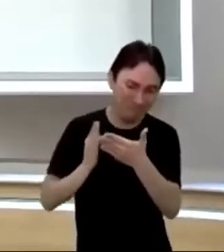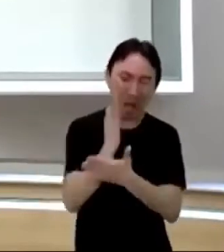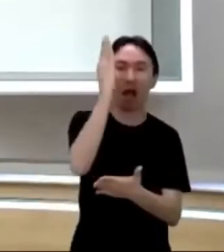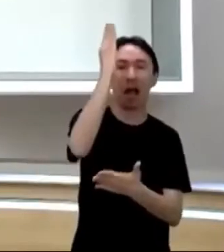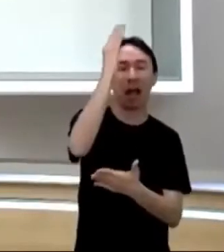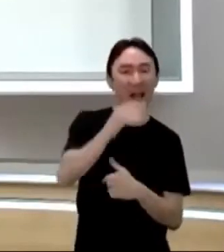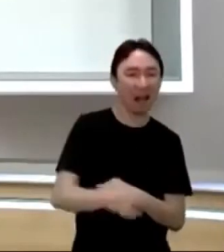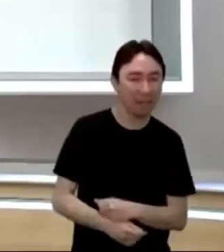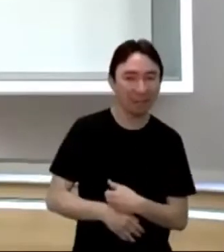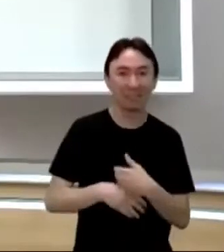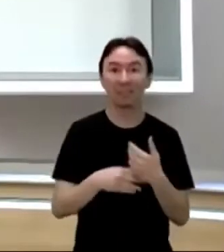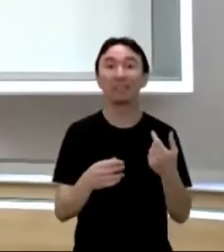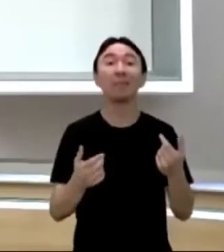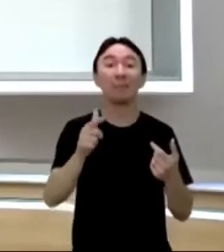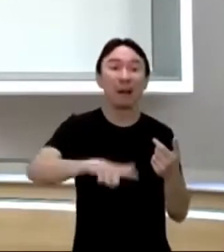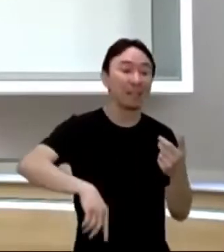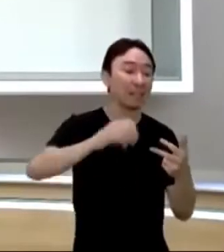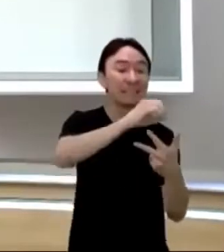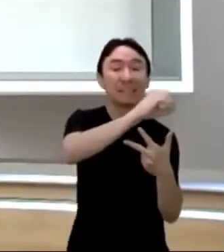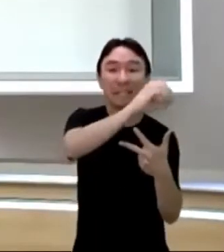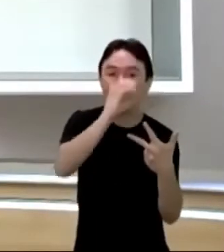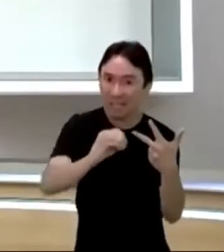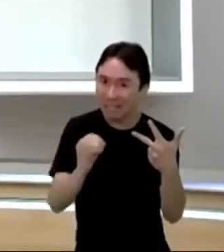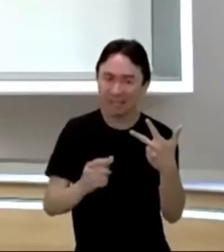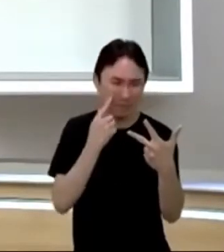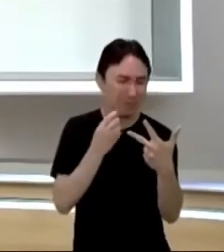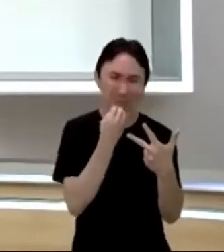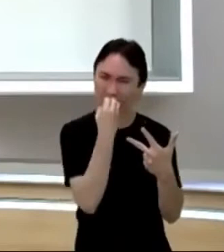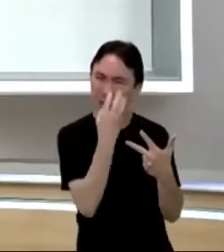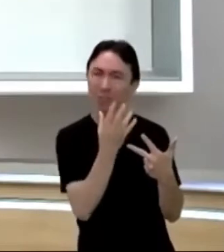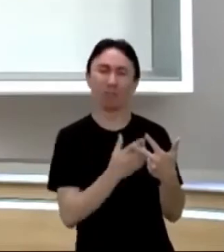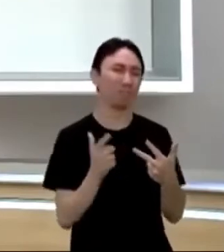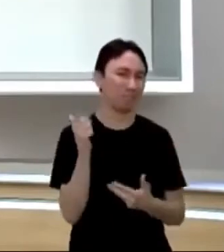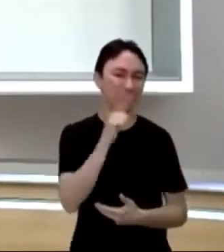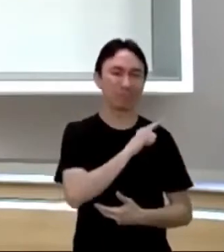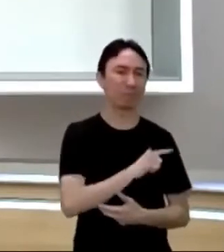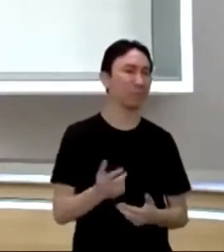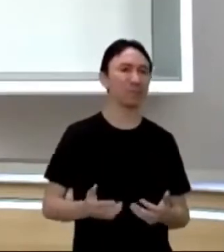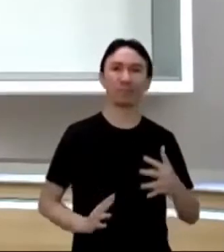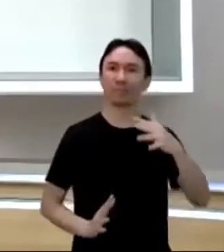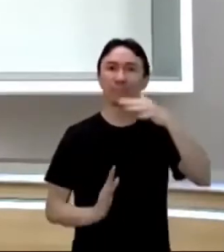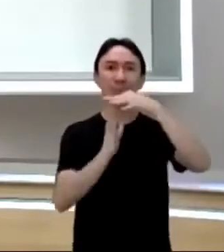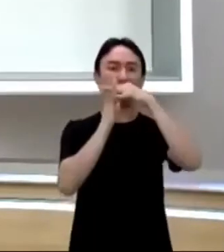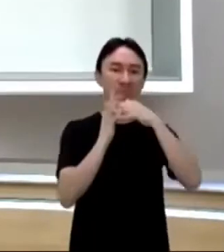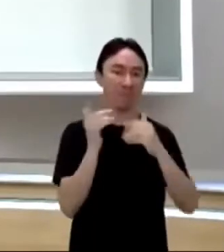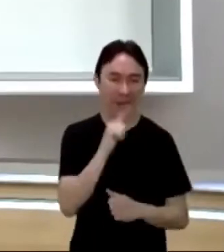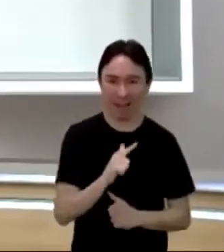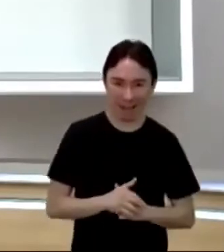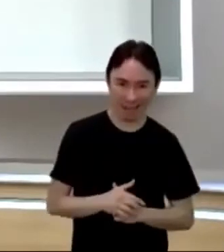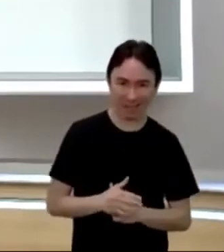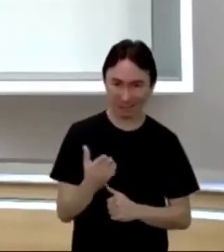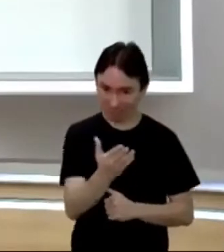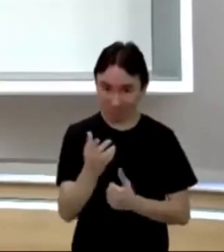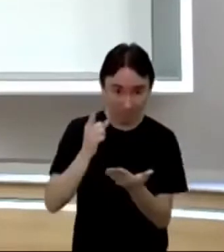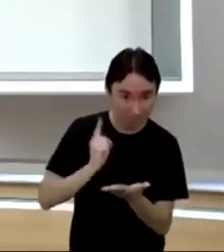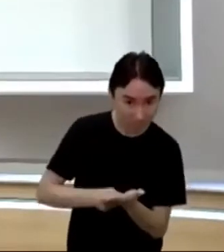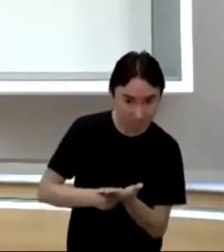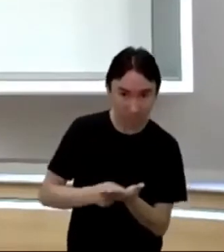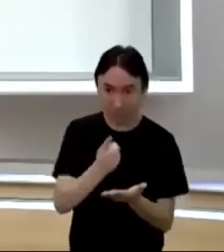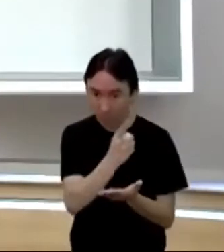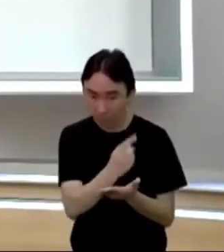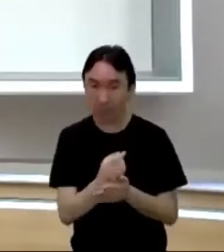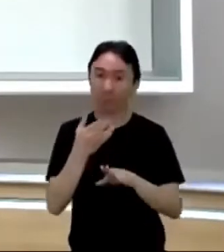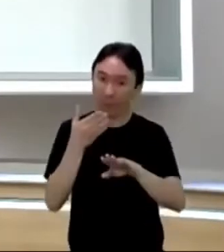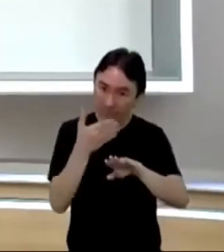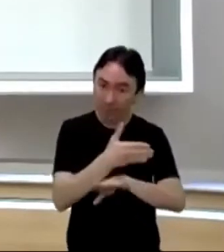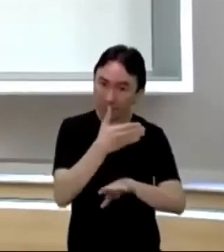nota de excelência aí no Enem, tá certo, galera? Então, conto aí com a presença de vocês nas aulas, conto